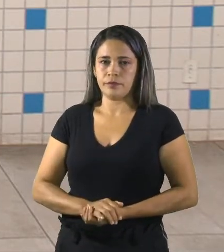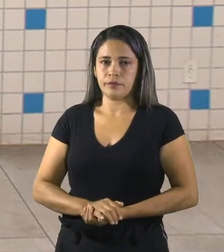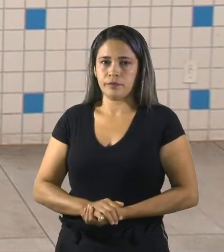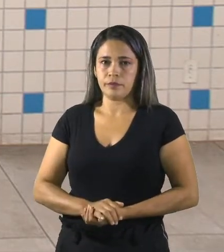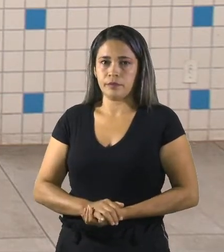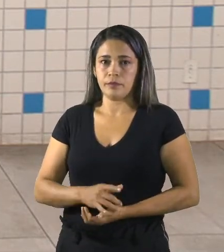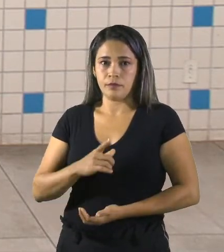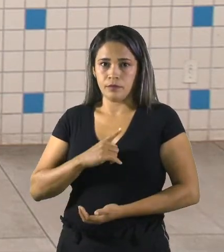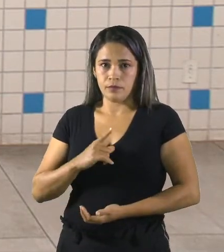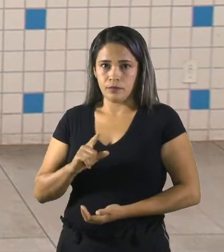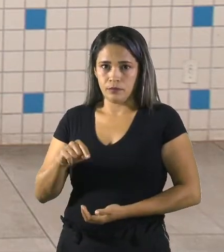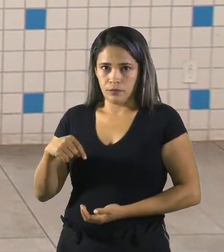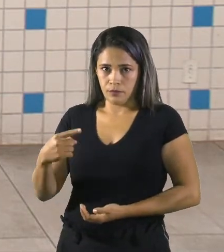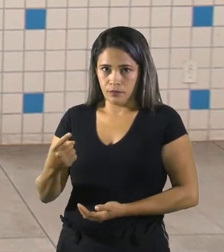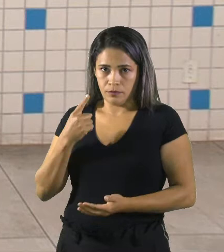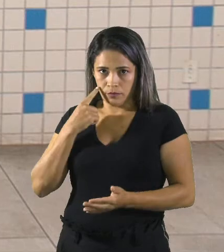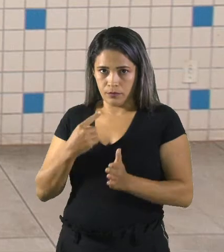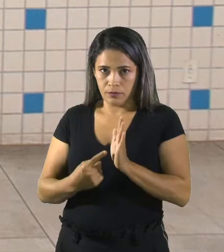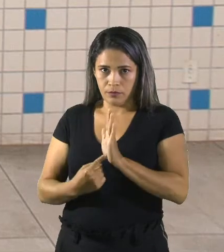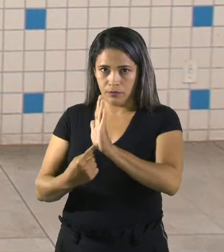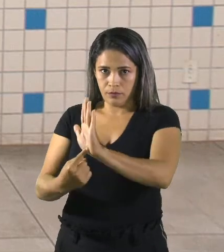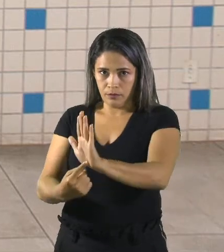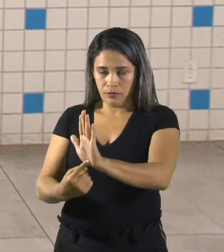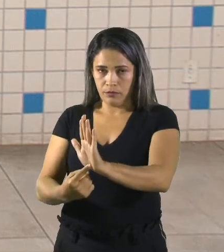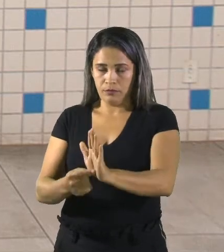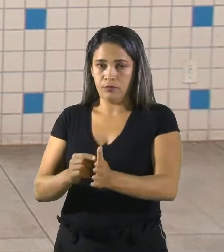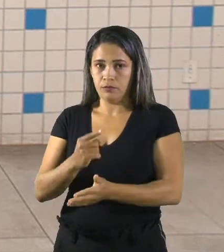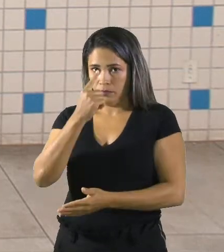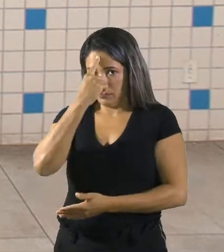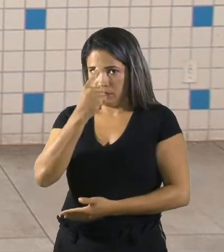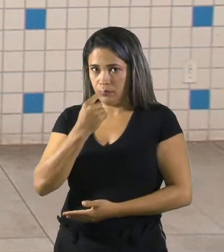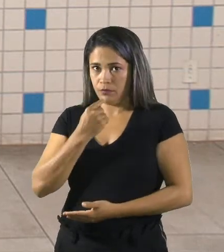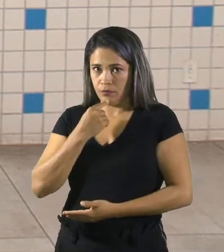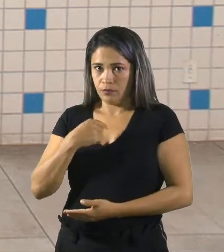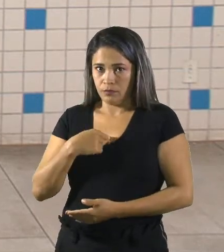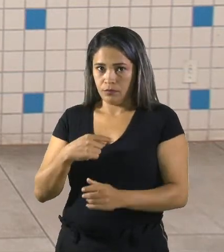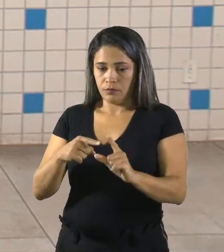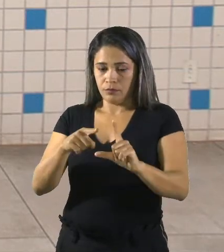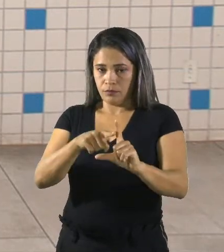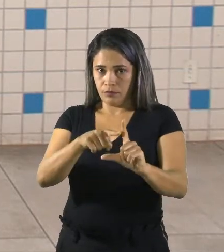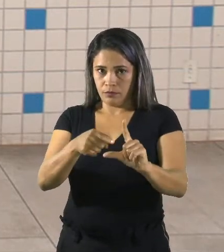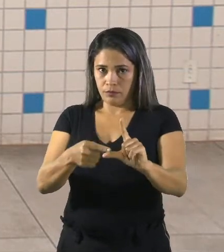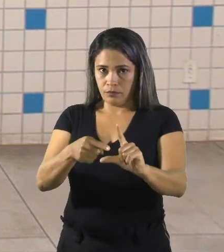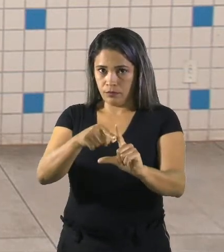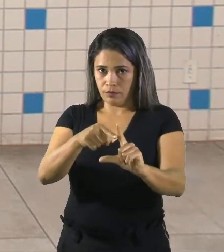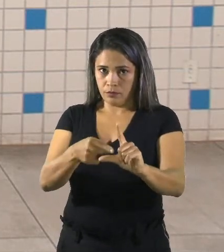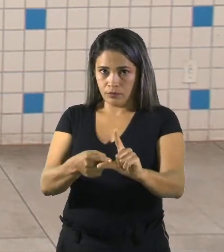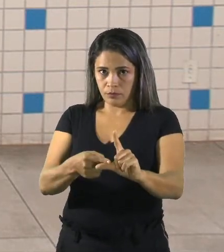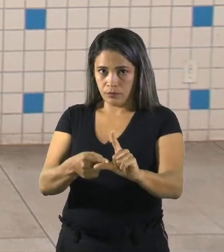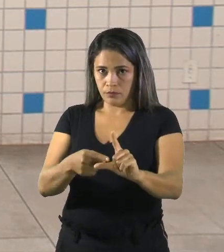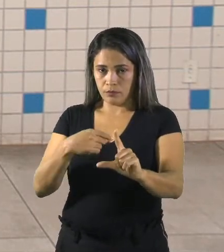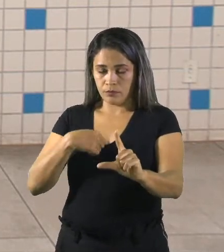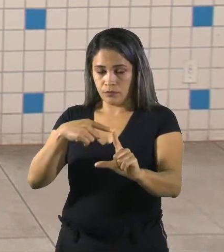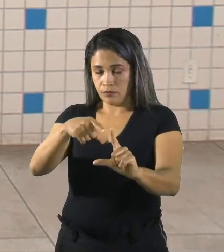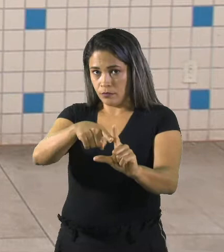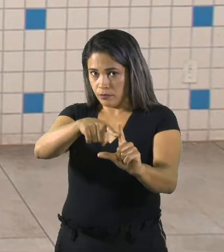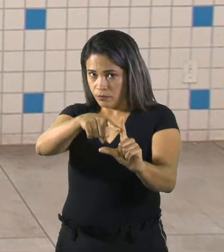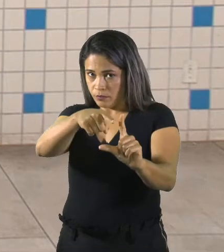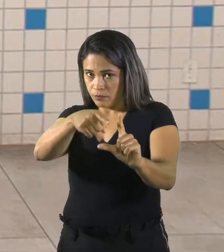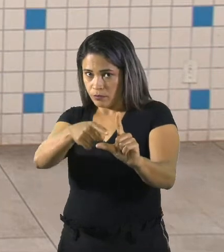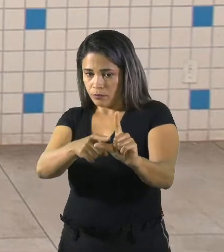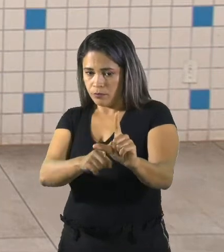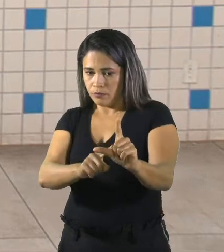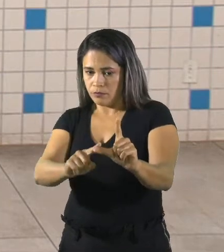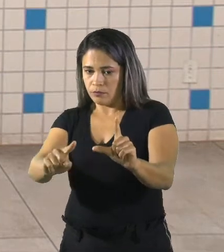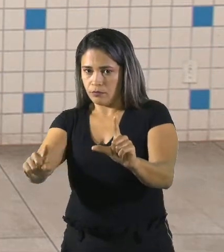de azul, ela é o ângulo. A gente pode entender também o ângulo como sendo a abertura entre essas